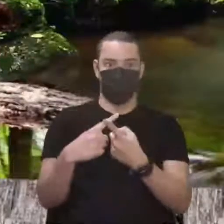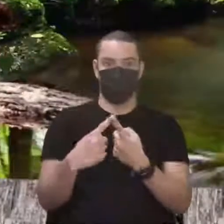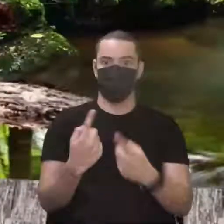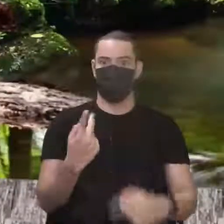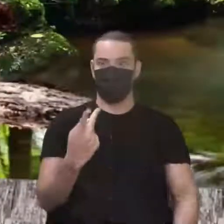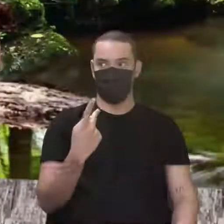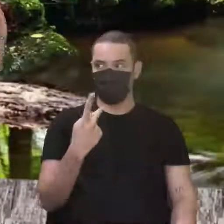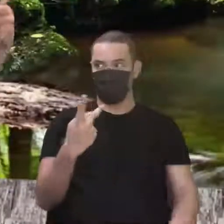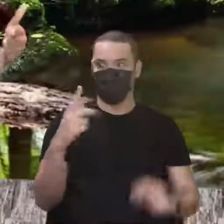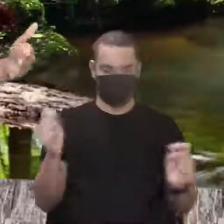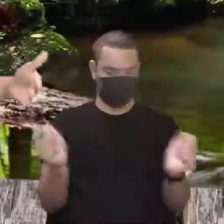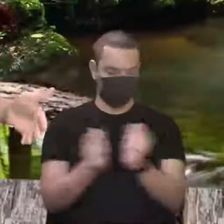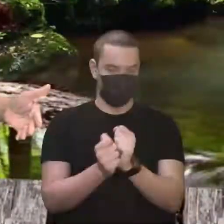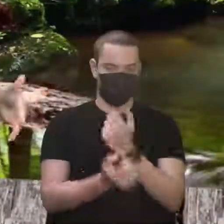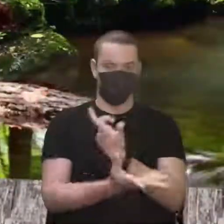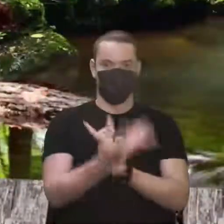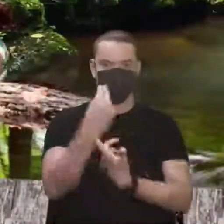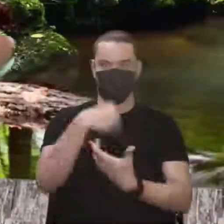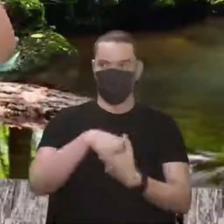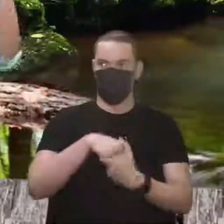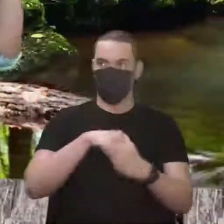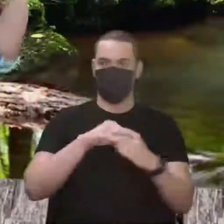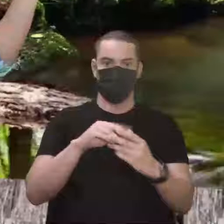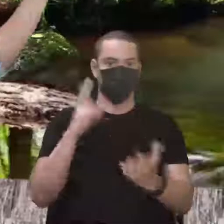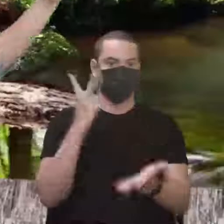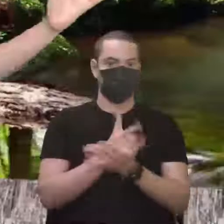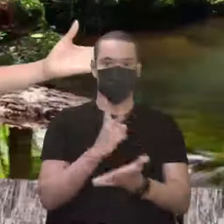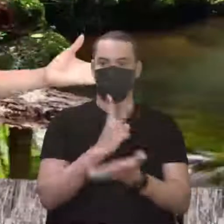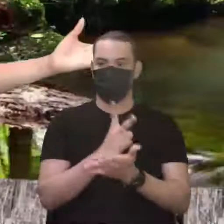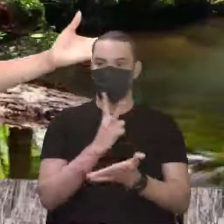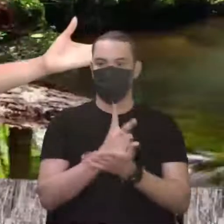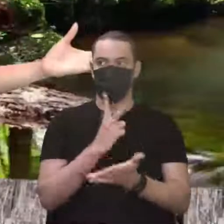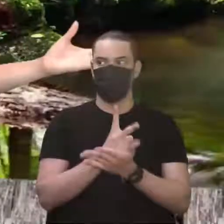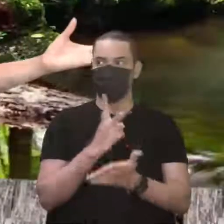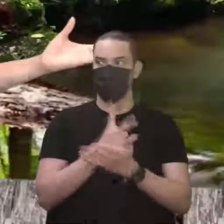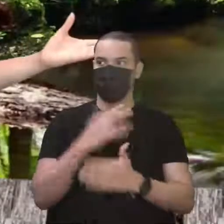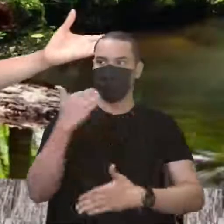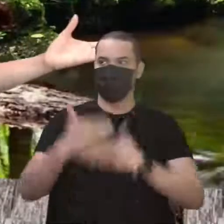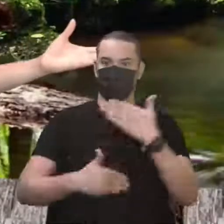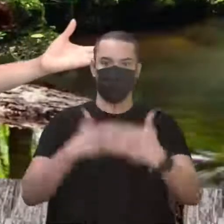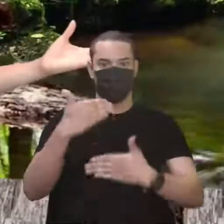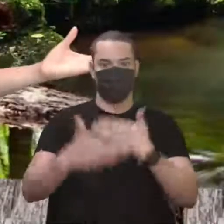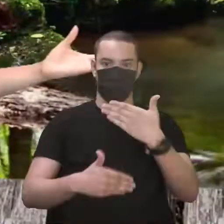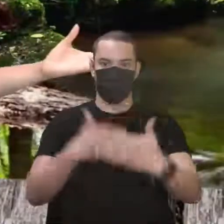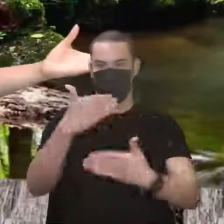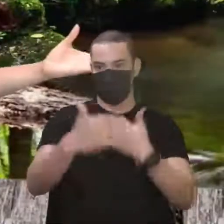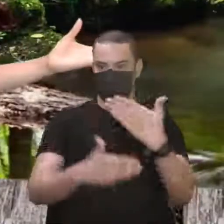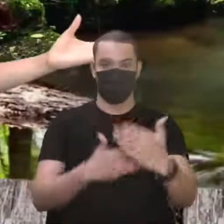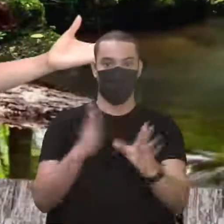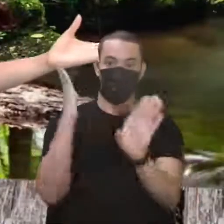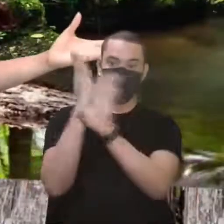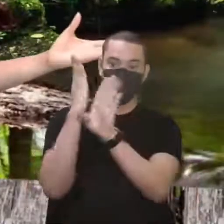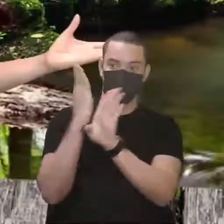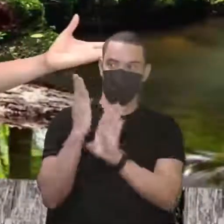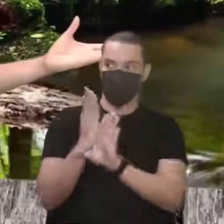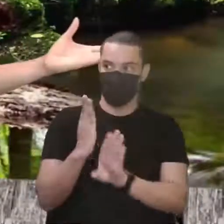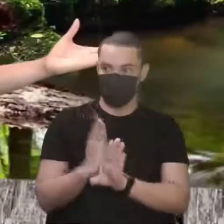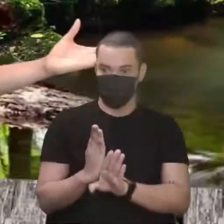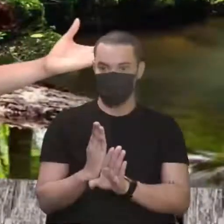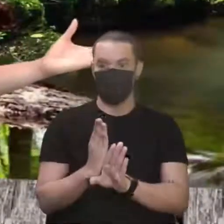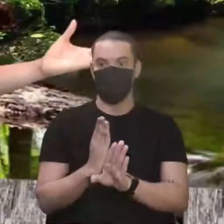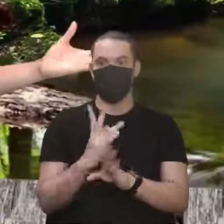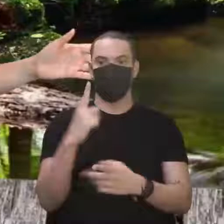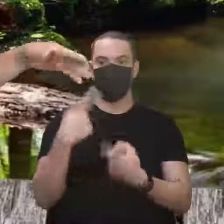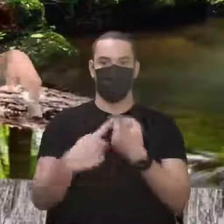você estamos inseridos em um mundo que está em constante processo de descobertas. E